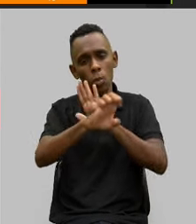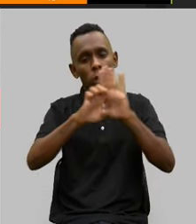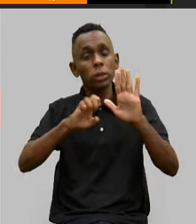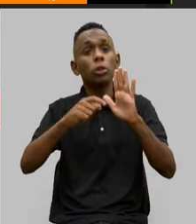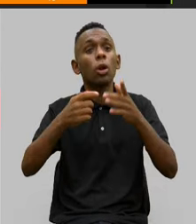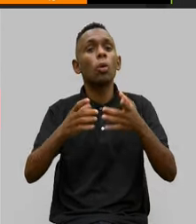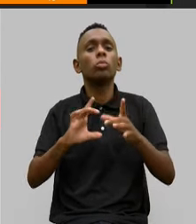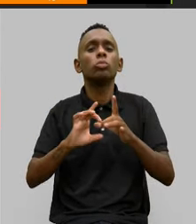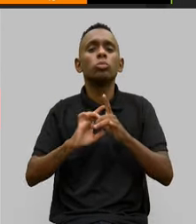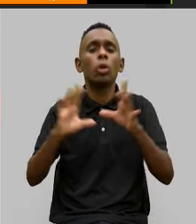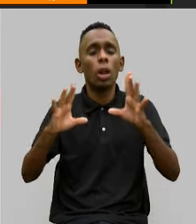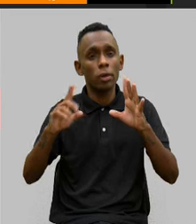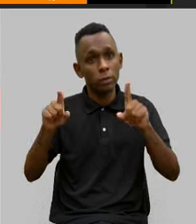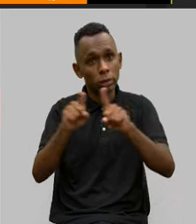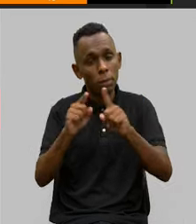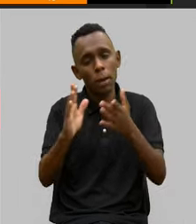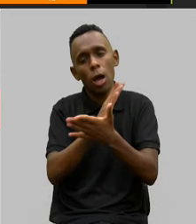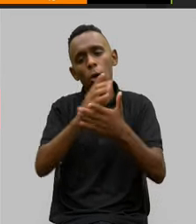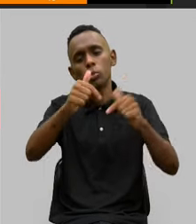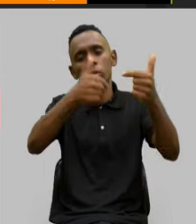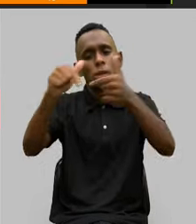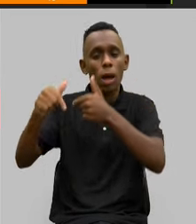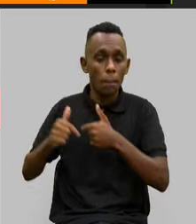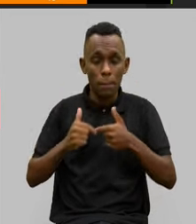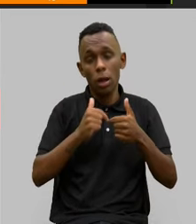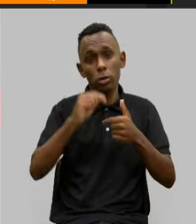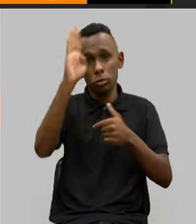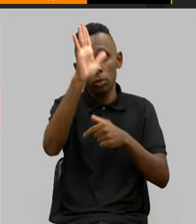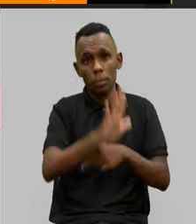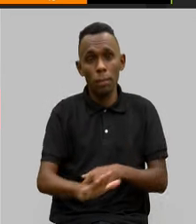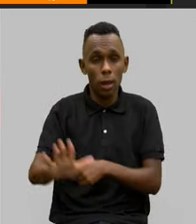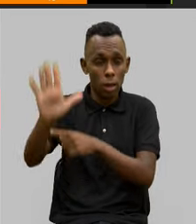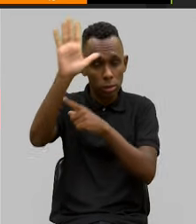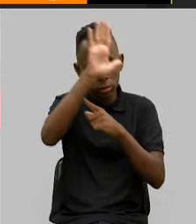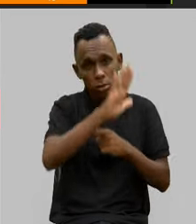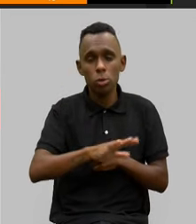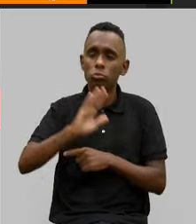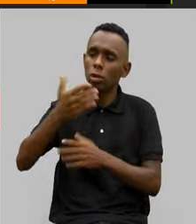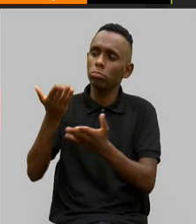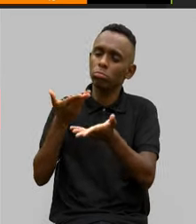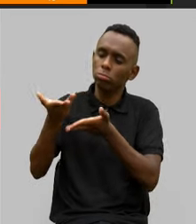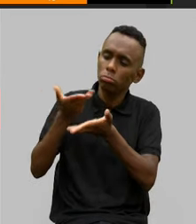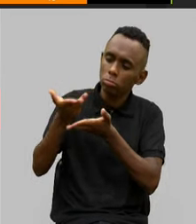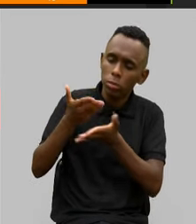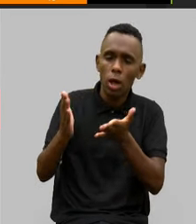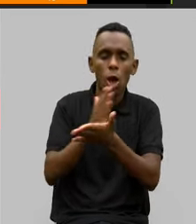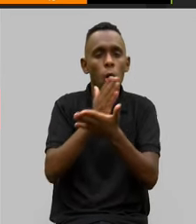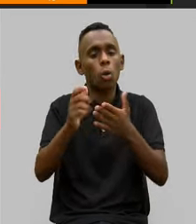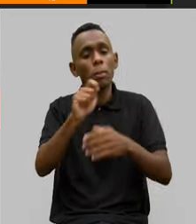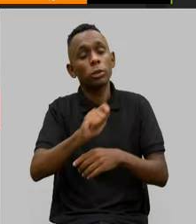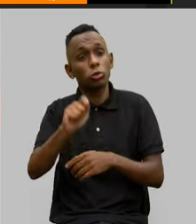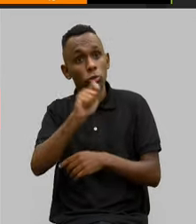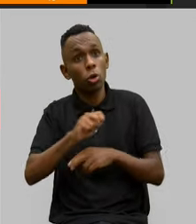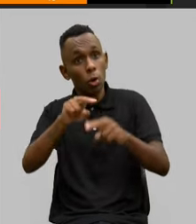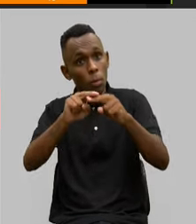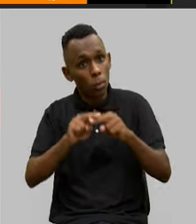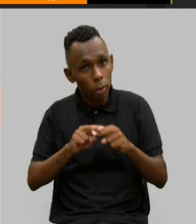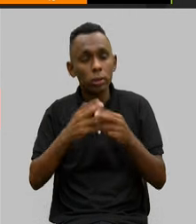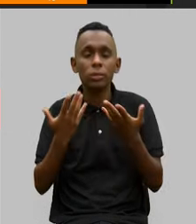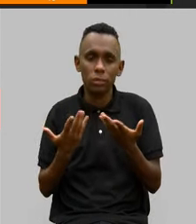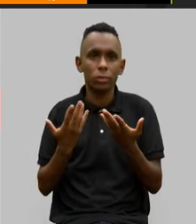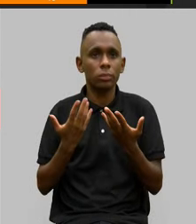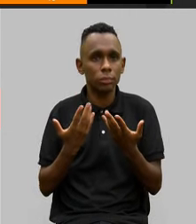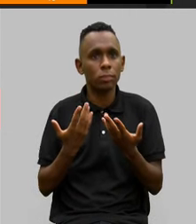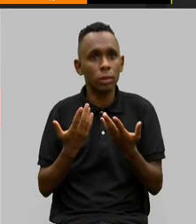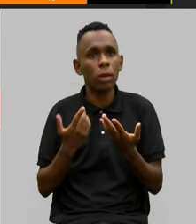contemplou também algumas ações nacionais e a gente já teve algumas conversas com algumas associações por isso Como estando aqui né no